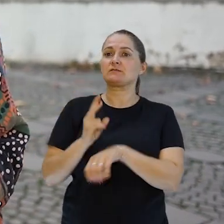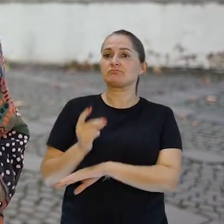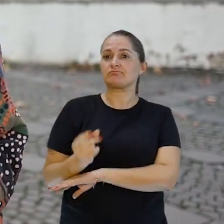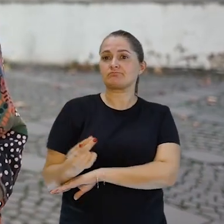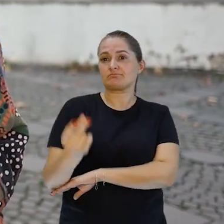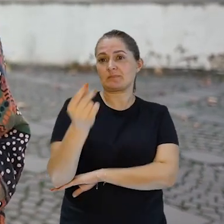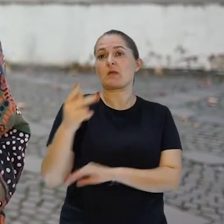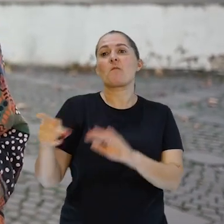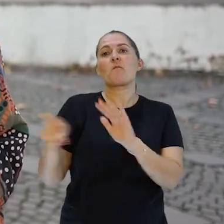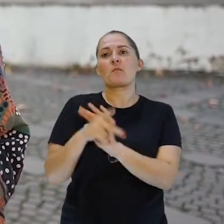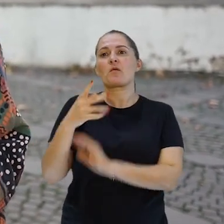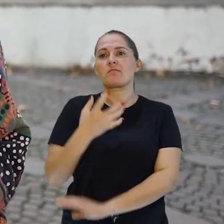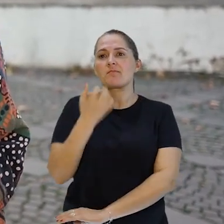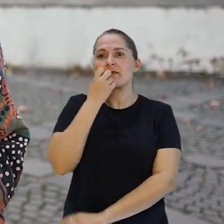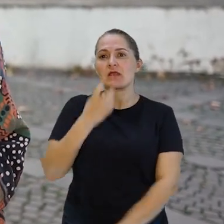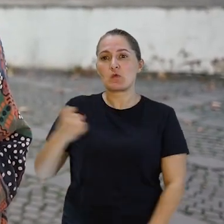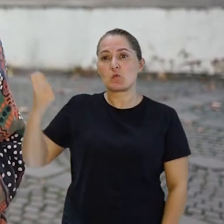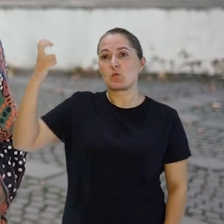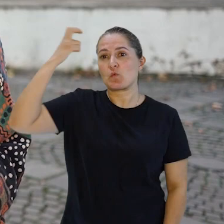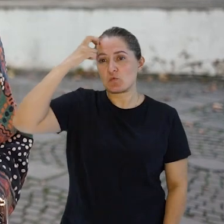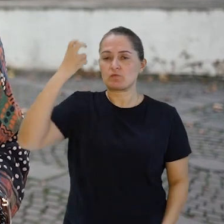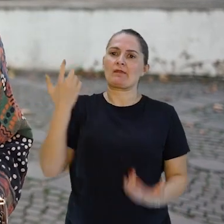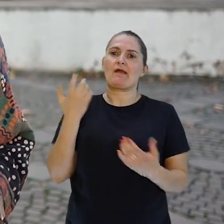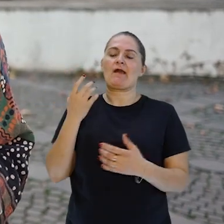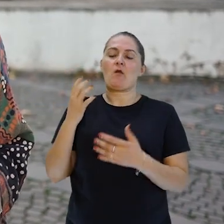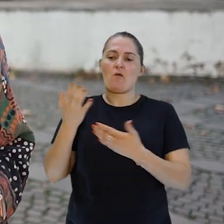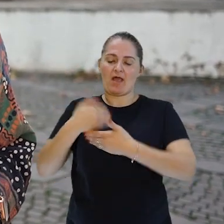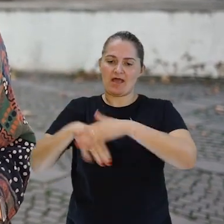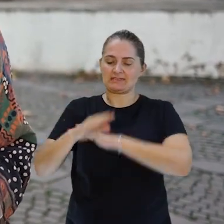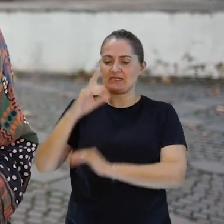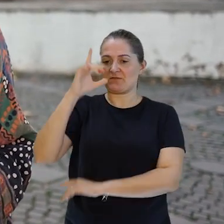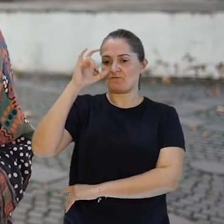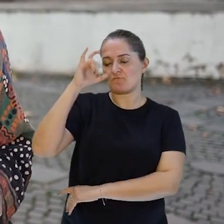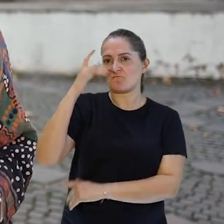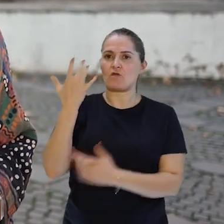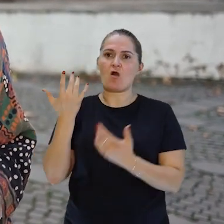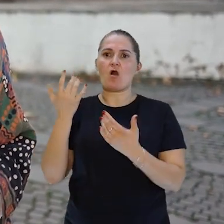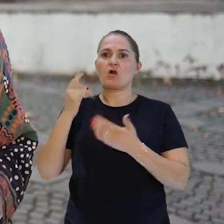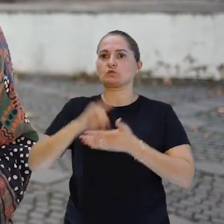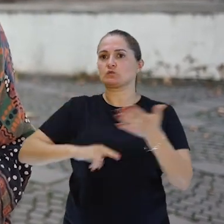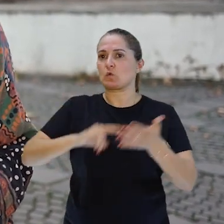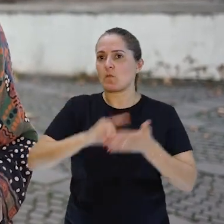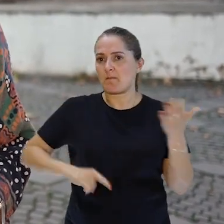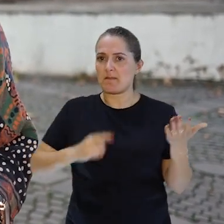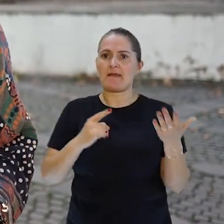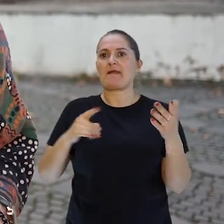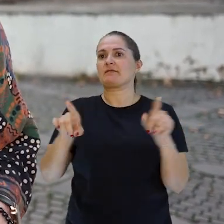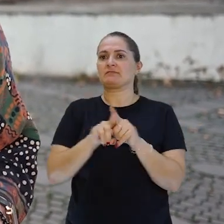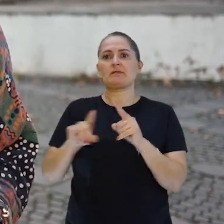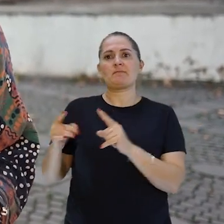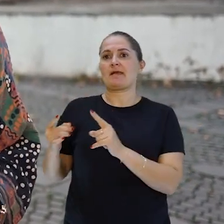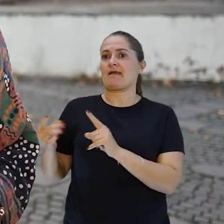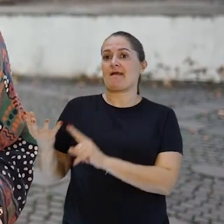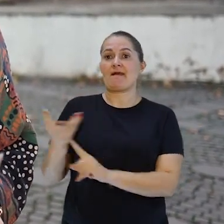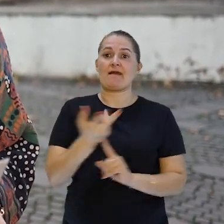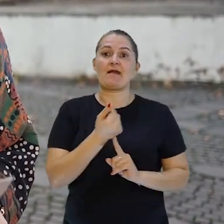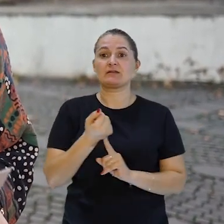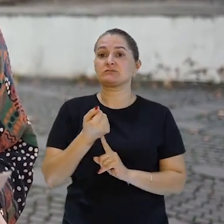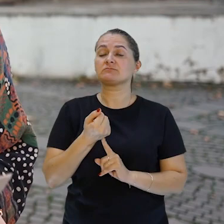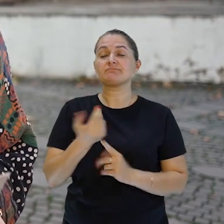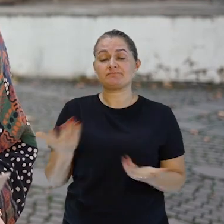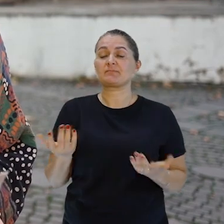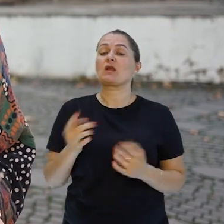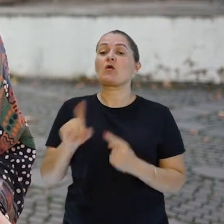bens culturais, seus acervos documentais, fotográficos, artísticos, enfim. Então, o nosso